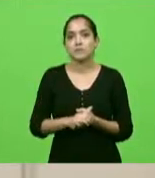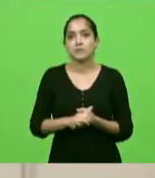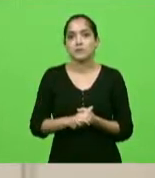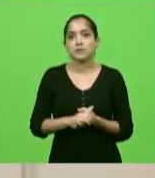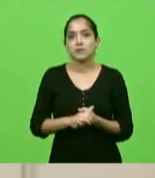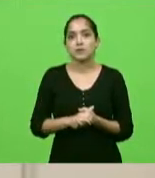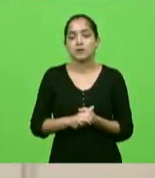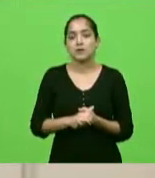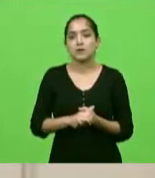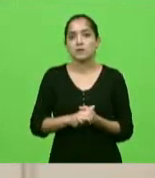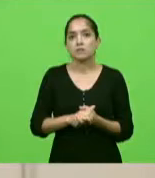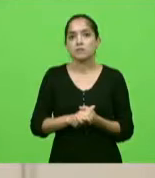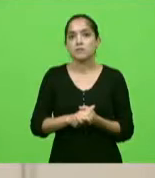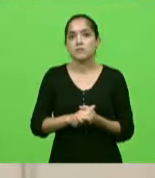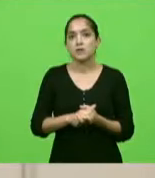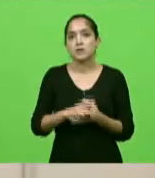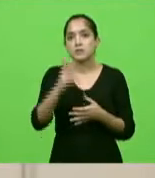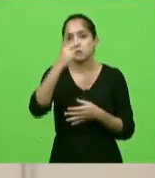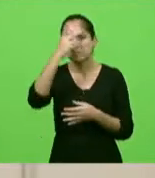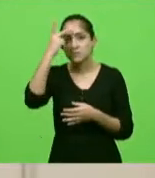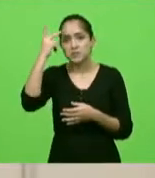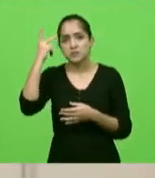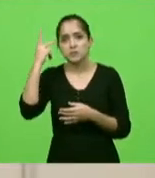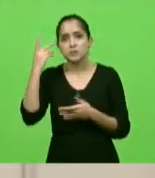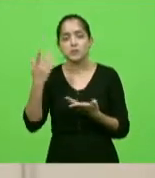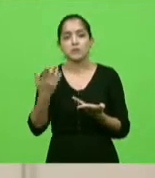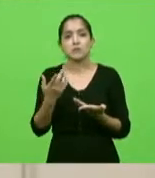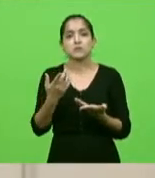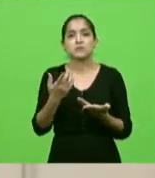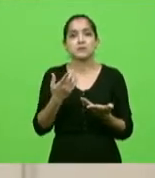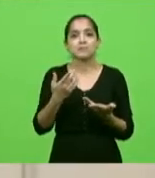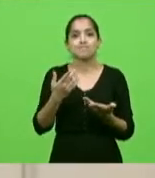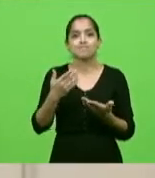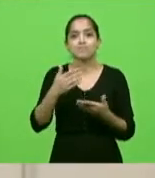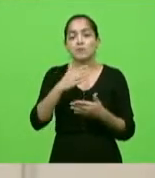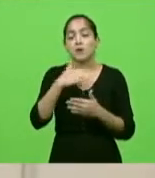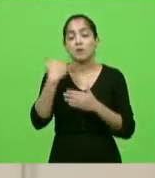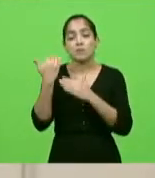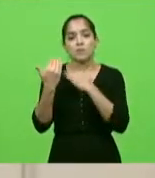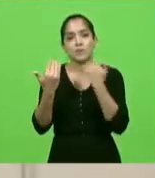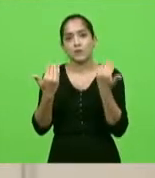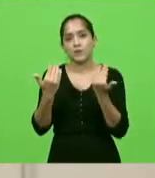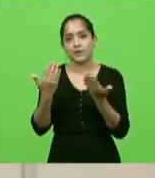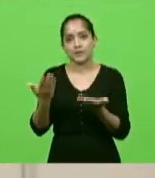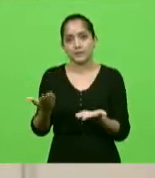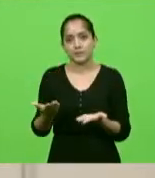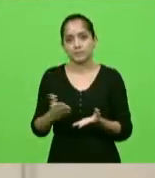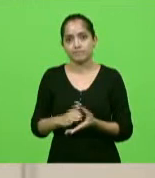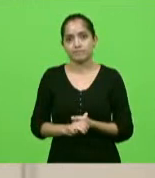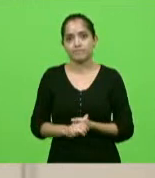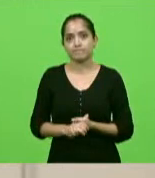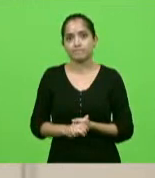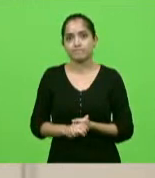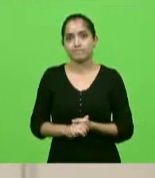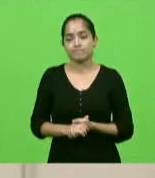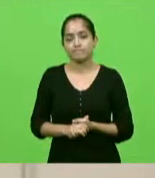irmãos que deste plano partiram para outra morada,